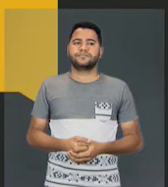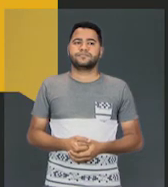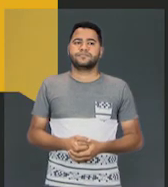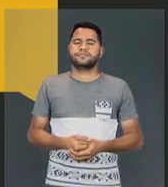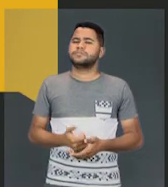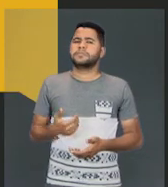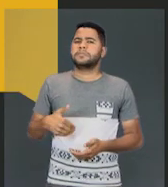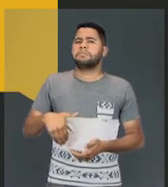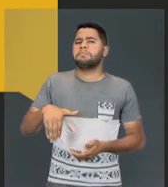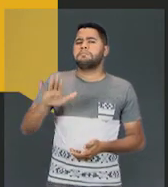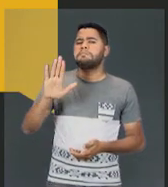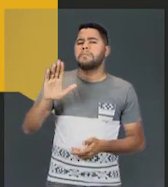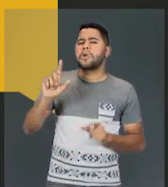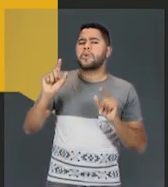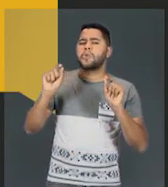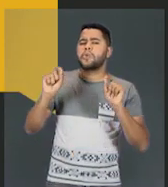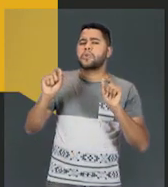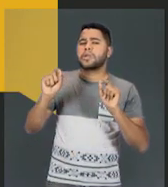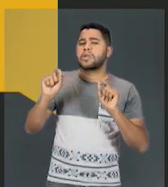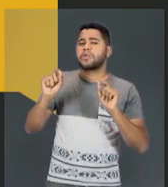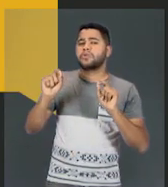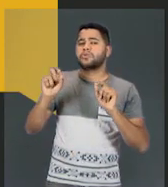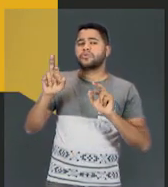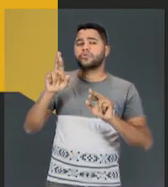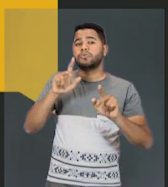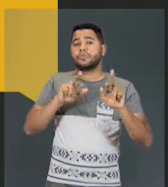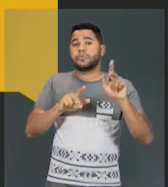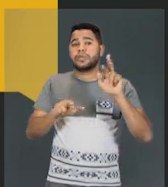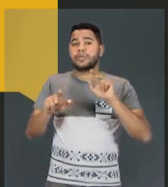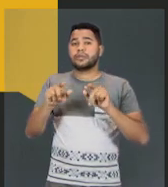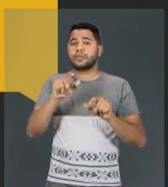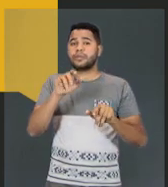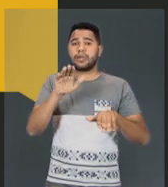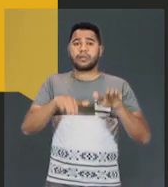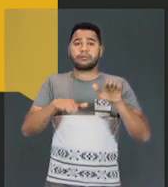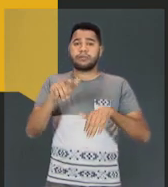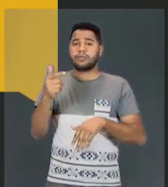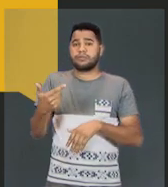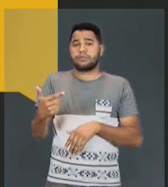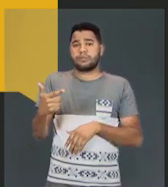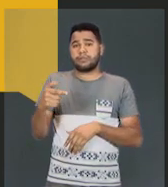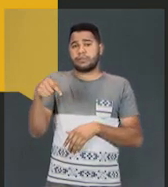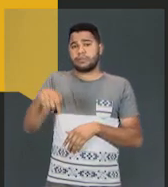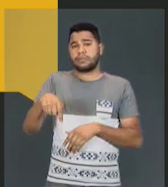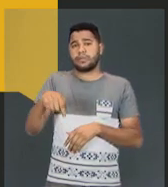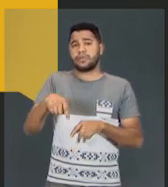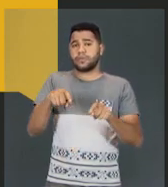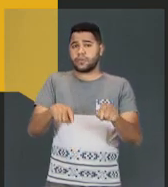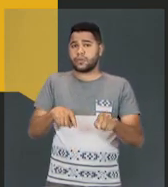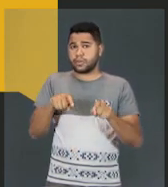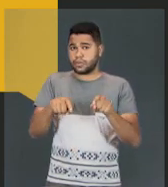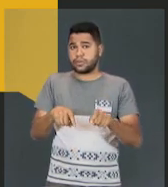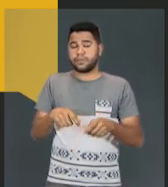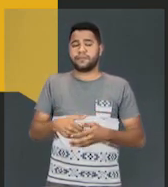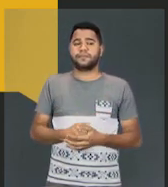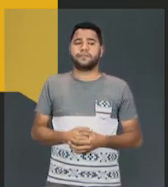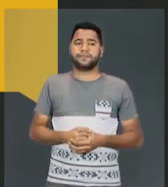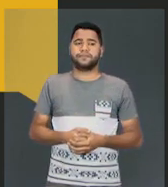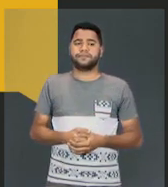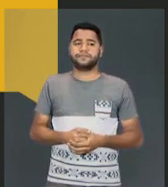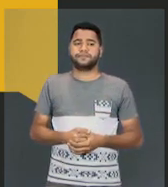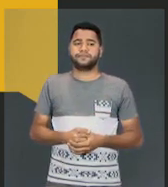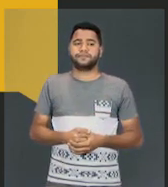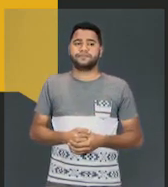é o que mais tem de diferente na cidade que às vezes não têm no interior Ok às vezes São Carlos